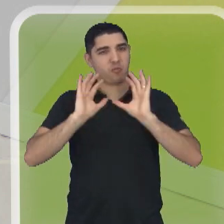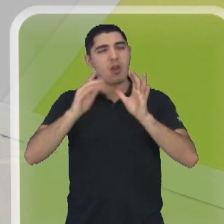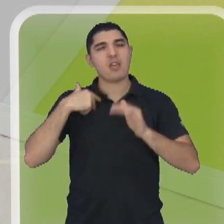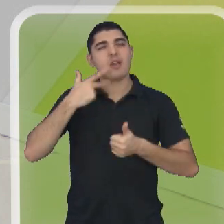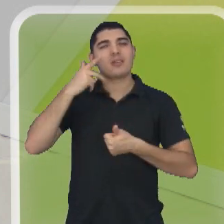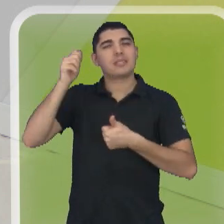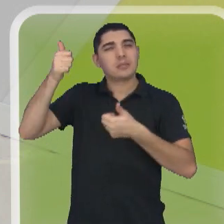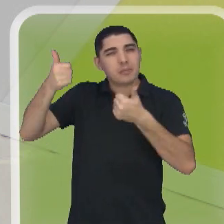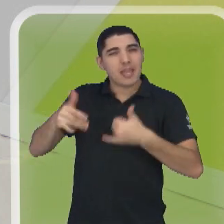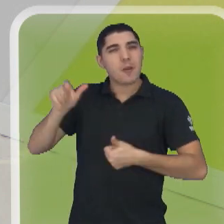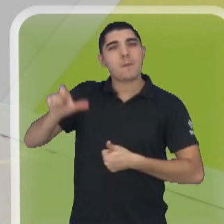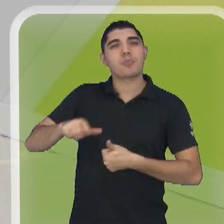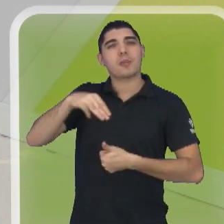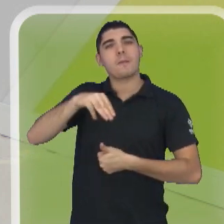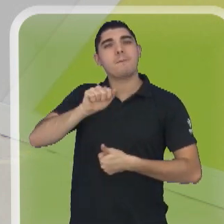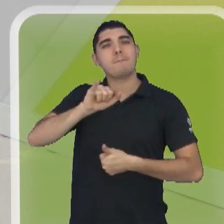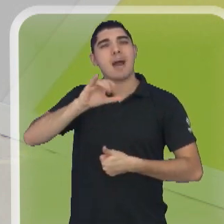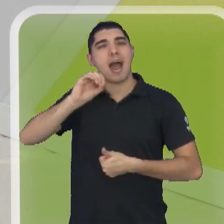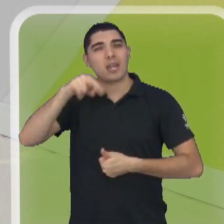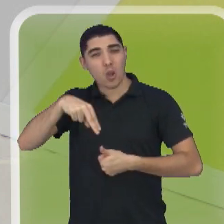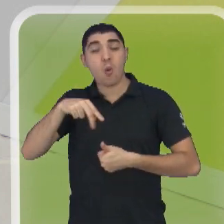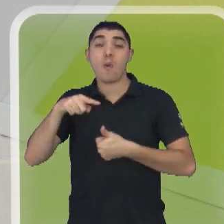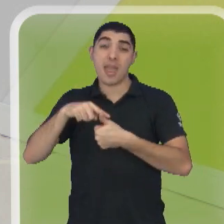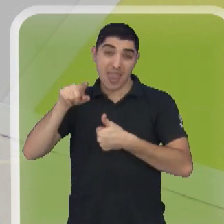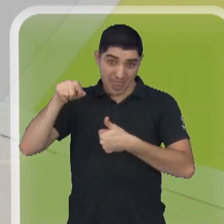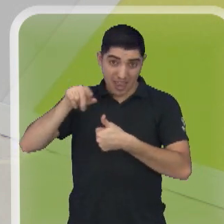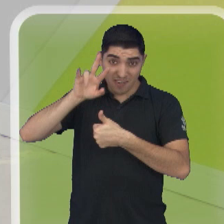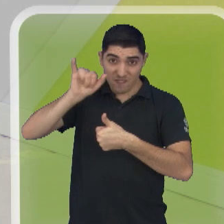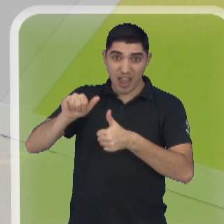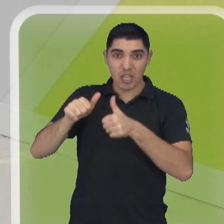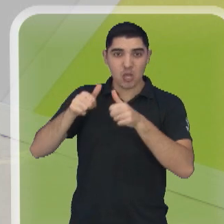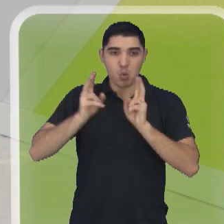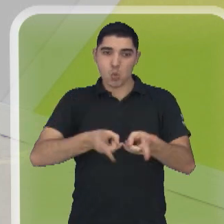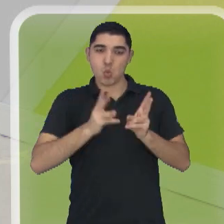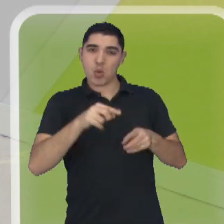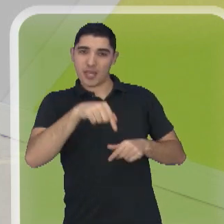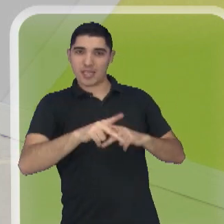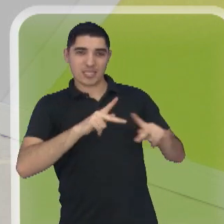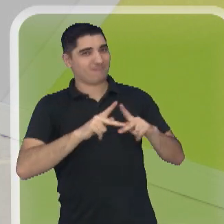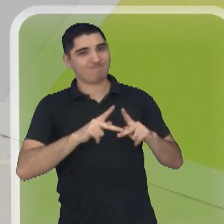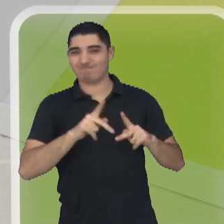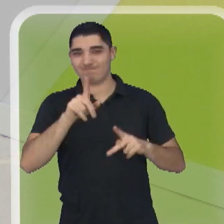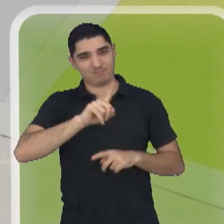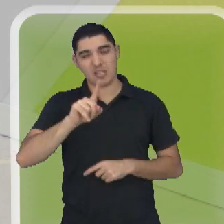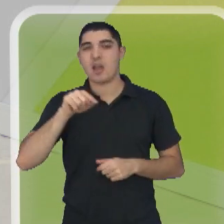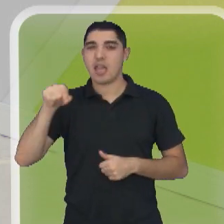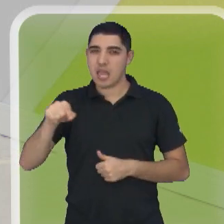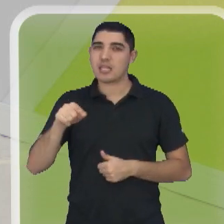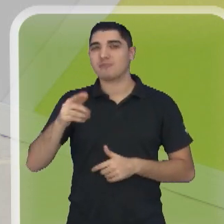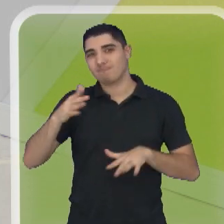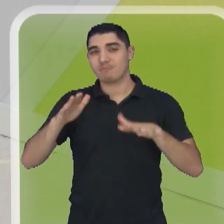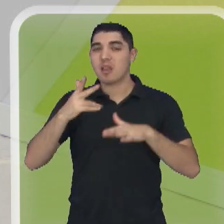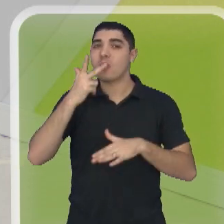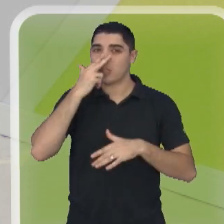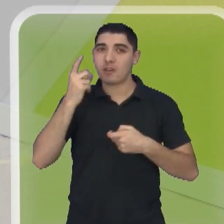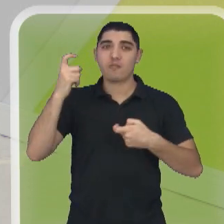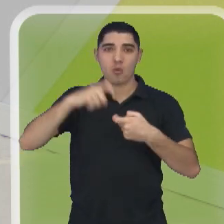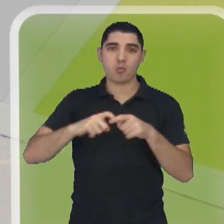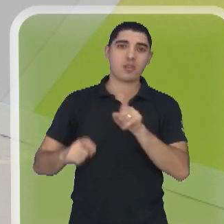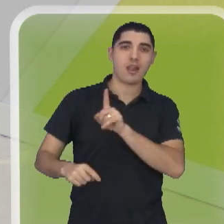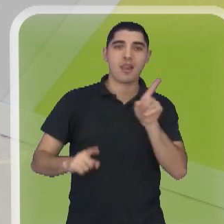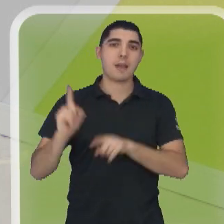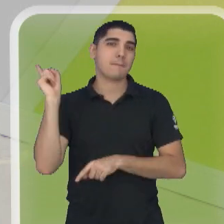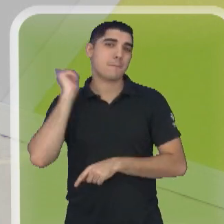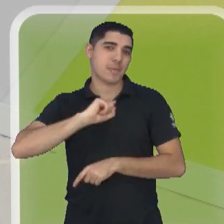Michael Sanches, provavelmente não ficará no elenco do São José, já está indo, provavelmente vai voltar ao Minas, já jogou por